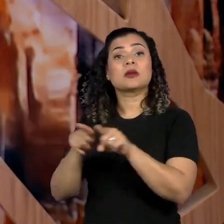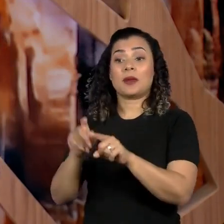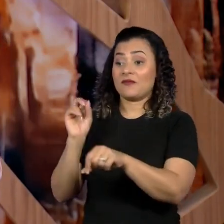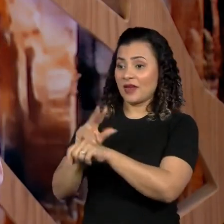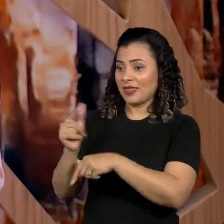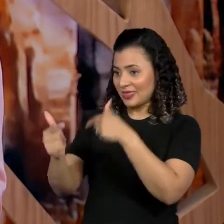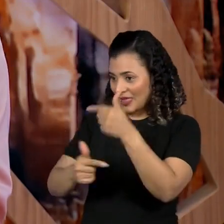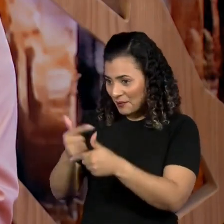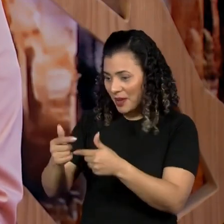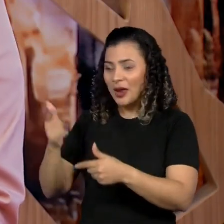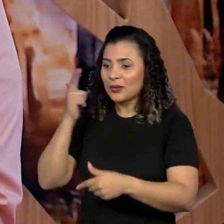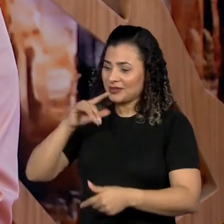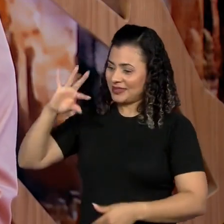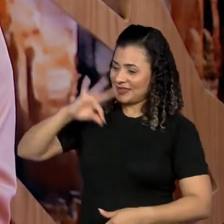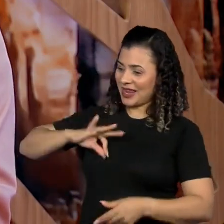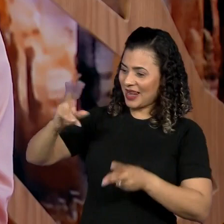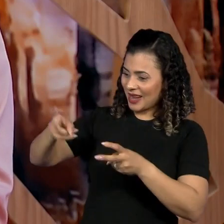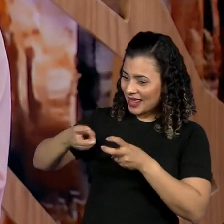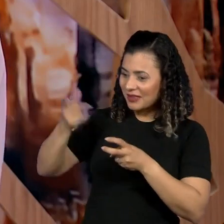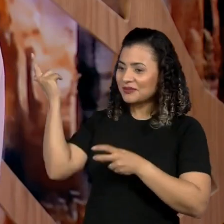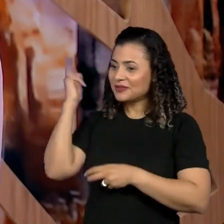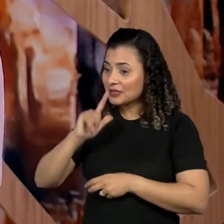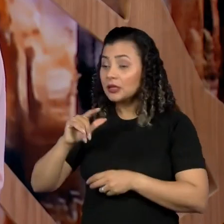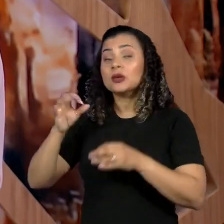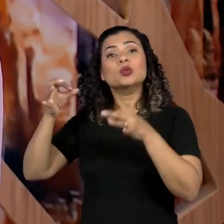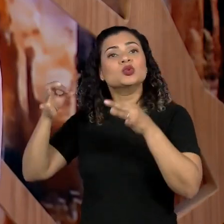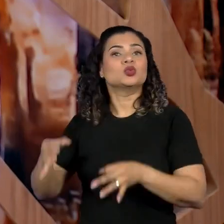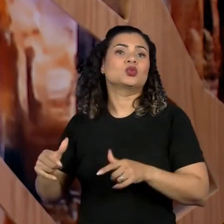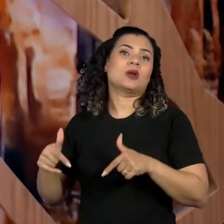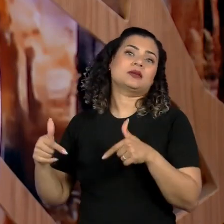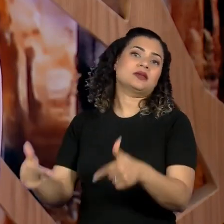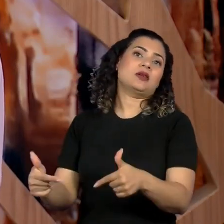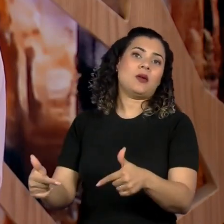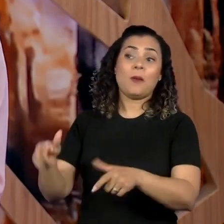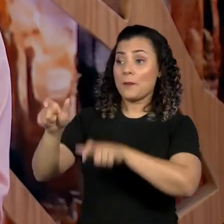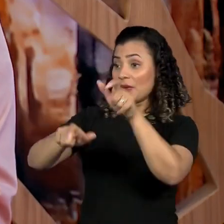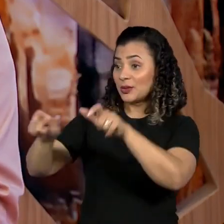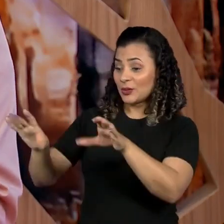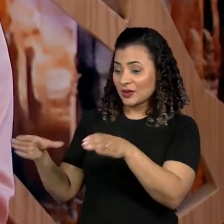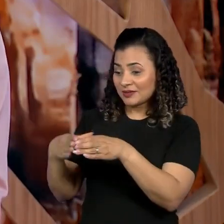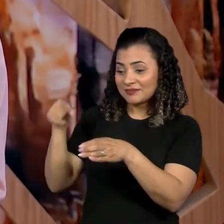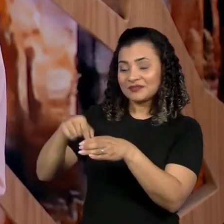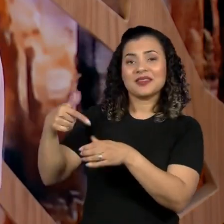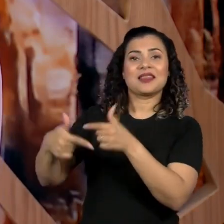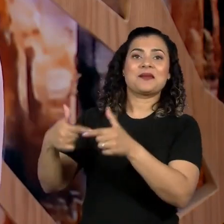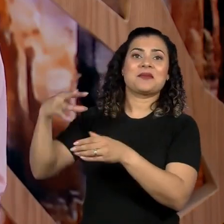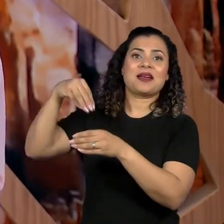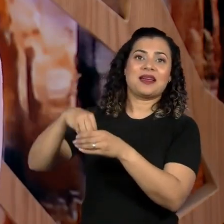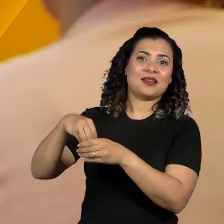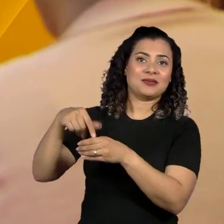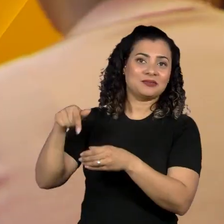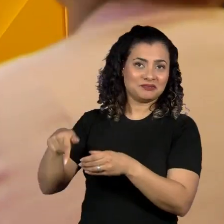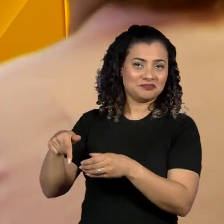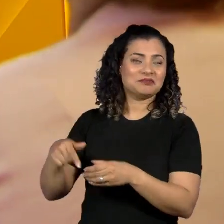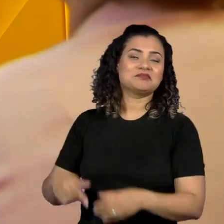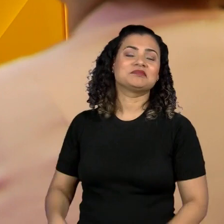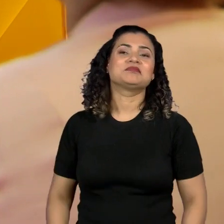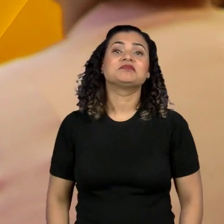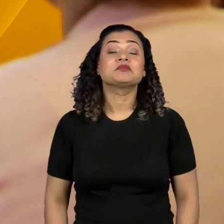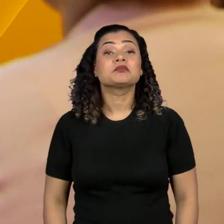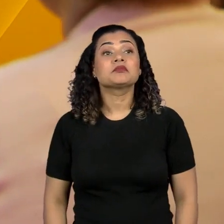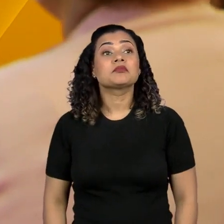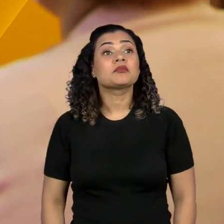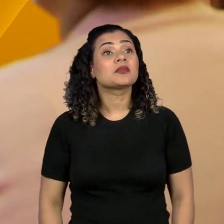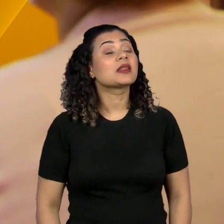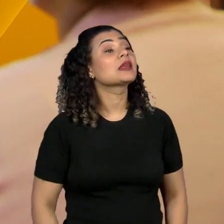trabalho, renda e ainda de uma forma justa das pessoas que exercem o trabalho dentro dessa cooperativa.